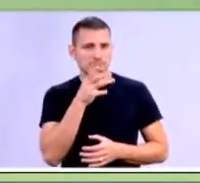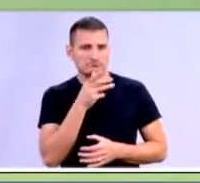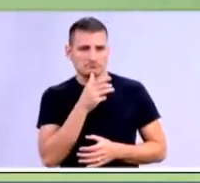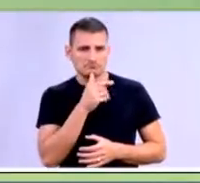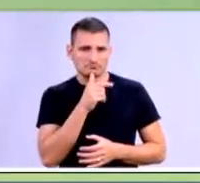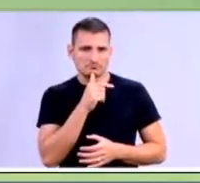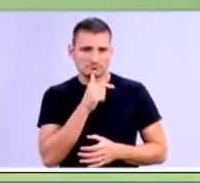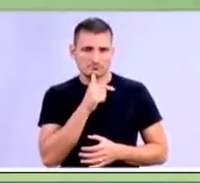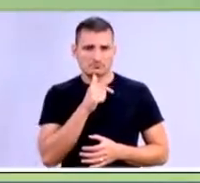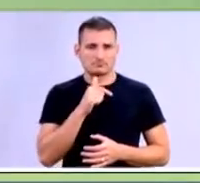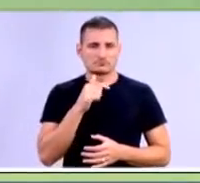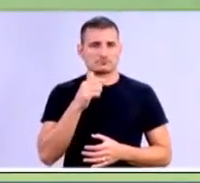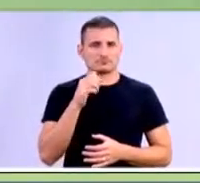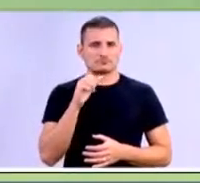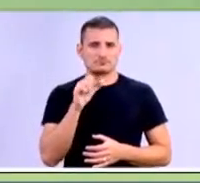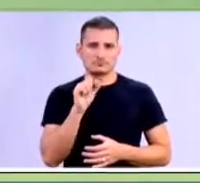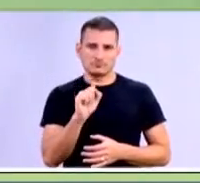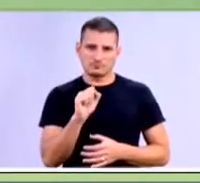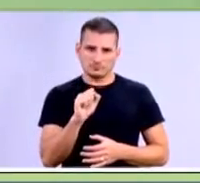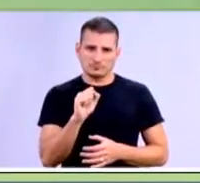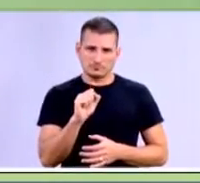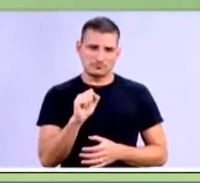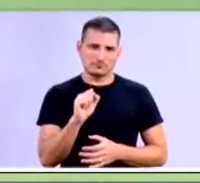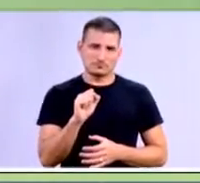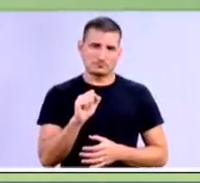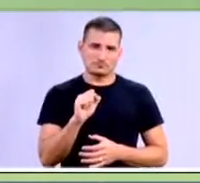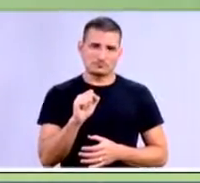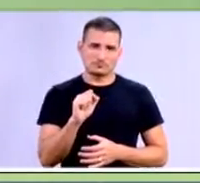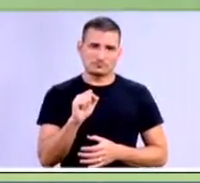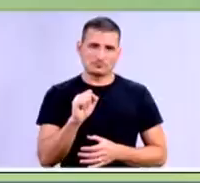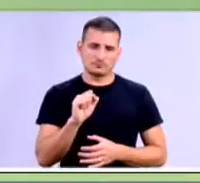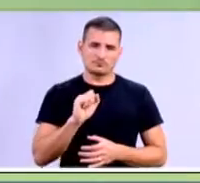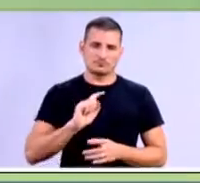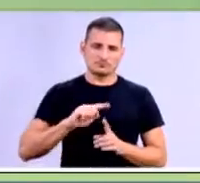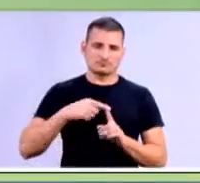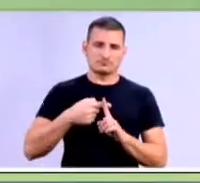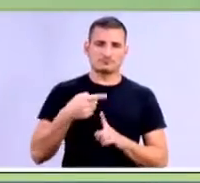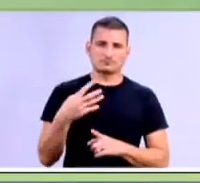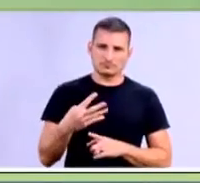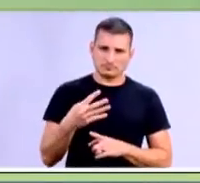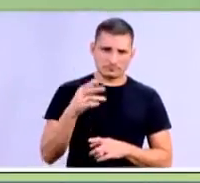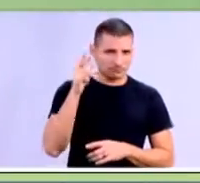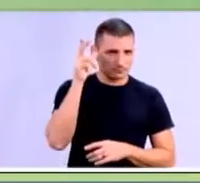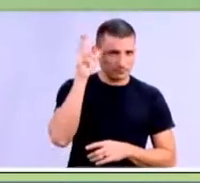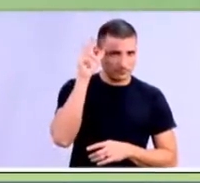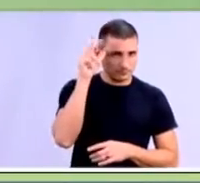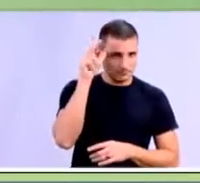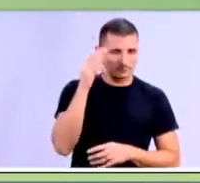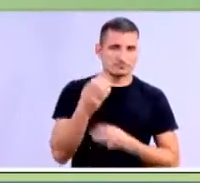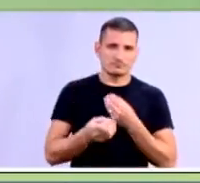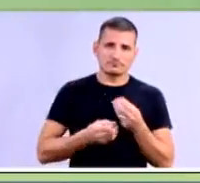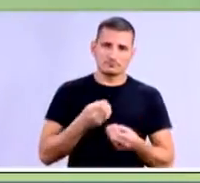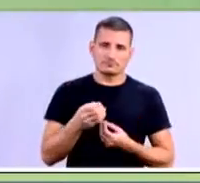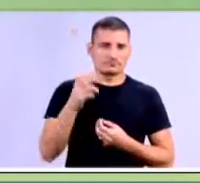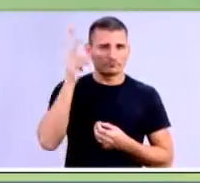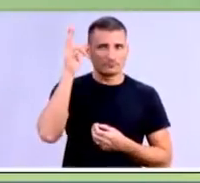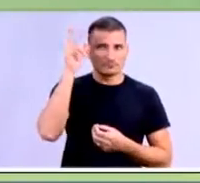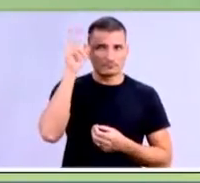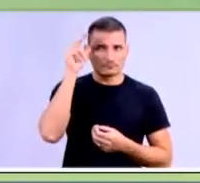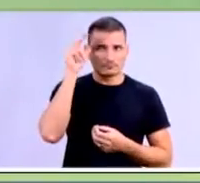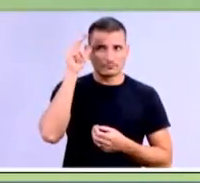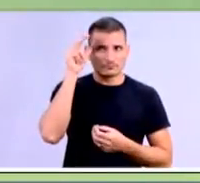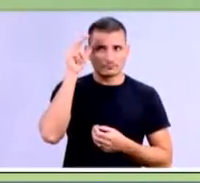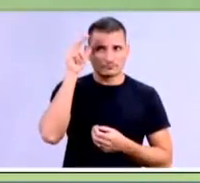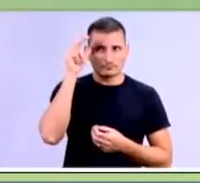com as 8 arrobas do burro sobre as 4 do cavalo egoísta. E como o cavalo refuga, dão-lhe